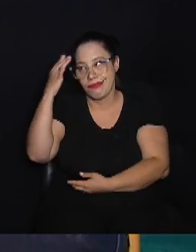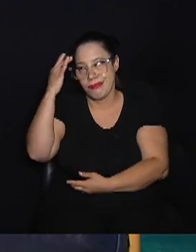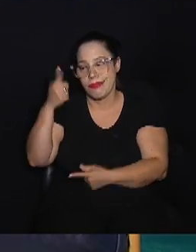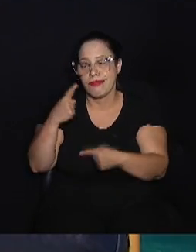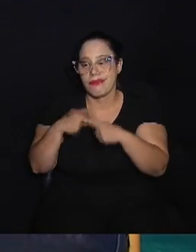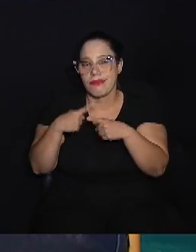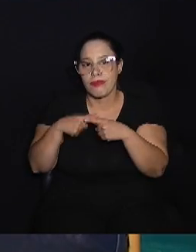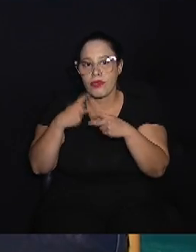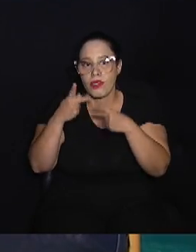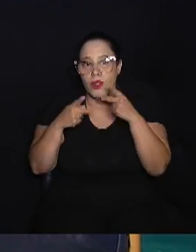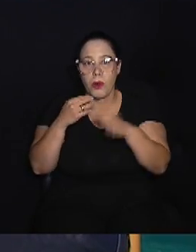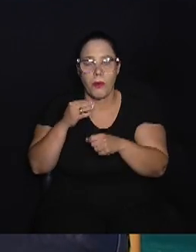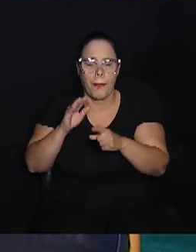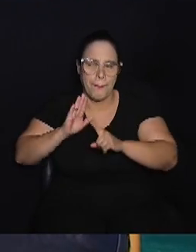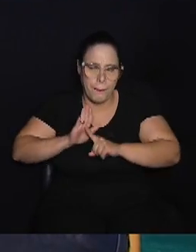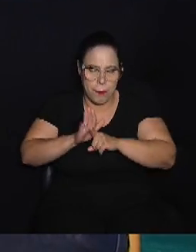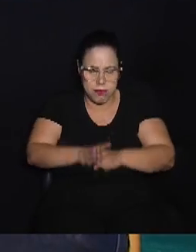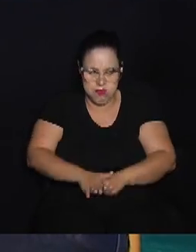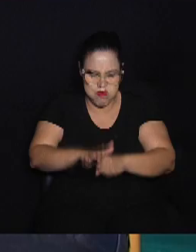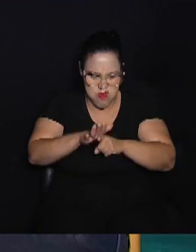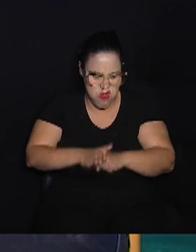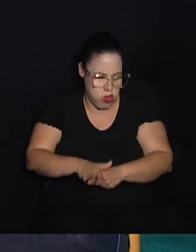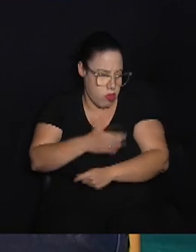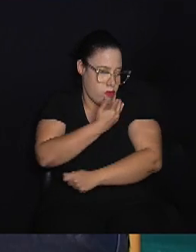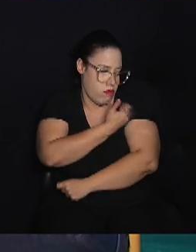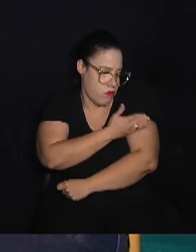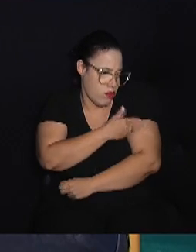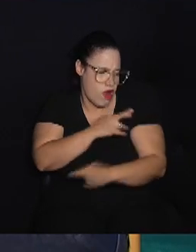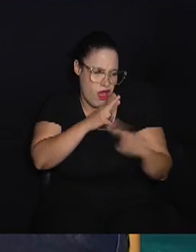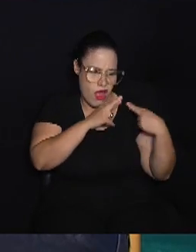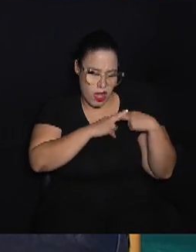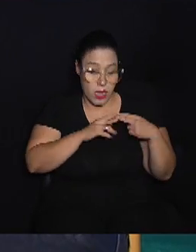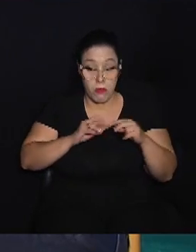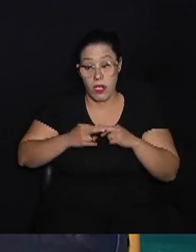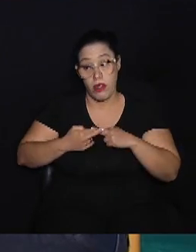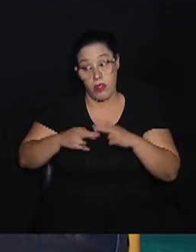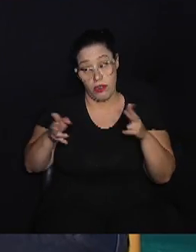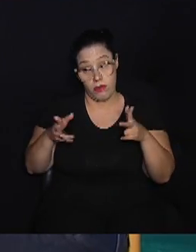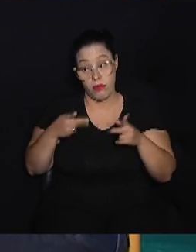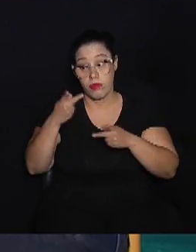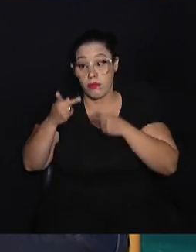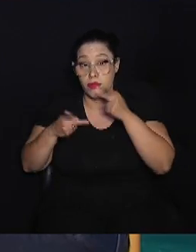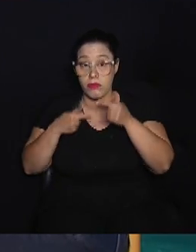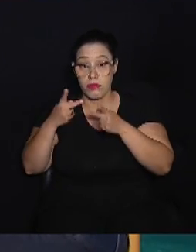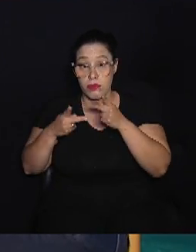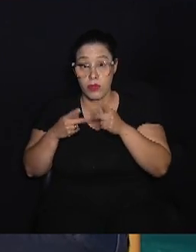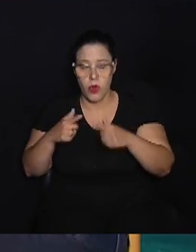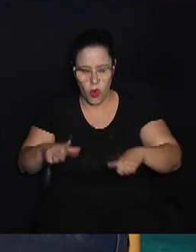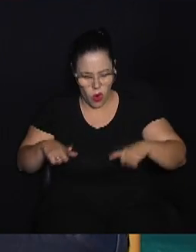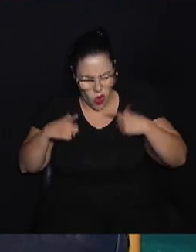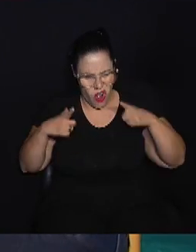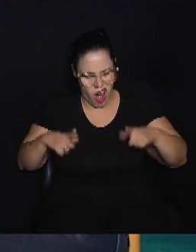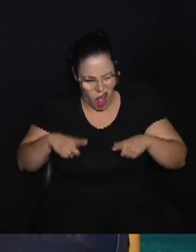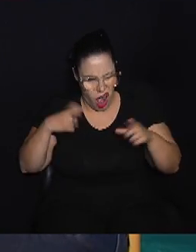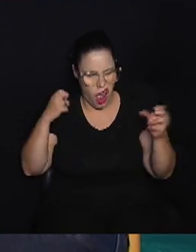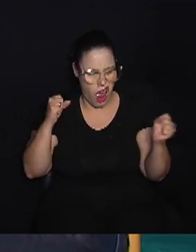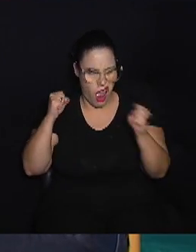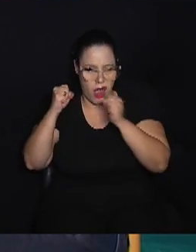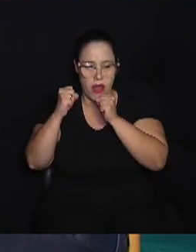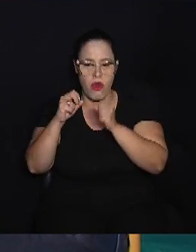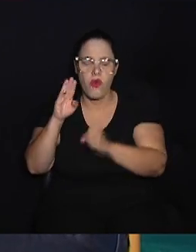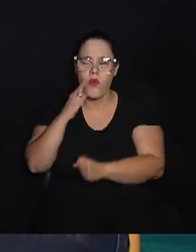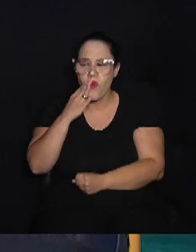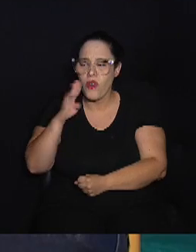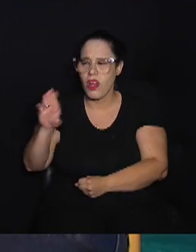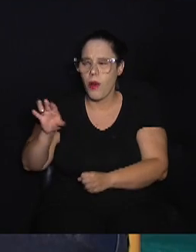Porque fala de bullying, fala de preconceito, de respeito às diferenças, fala de luta pelo poder, fake